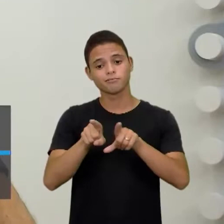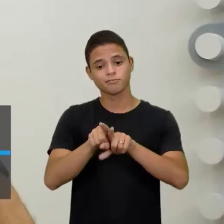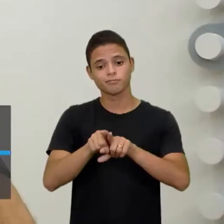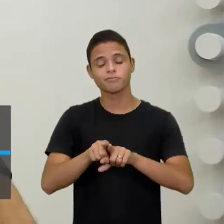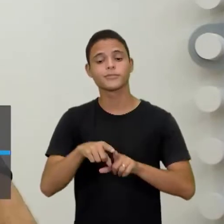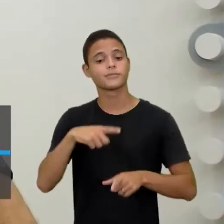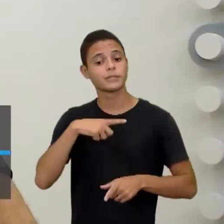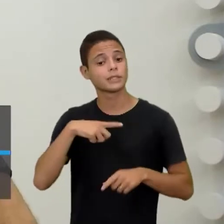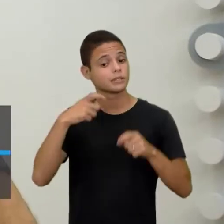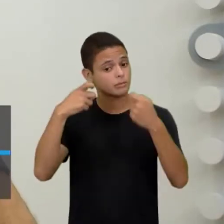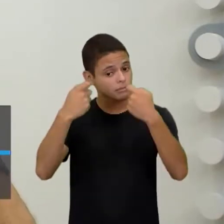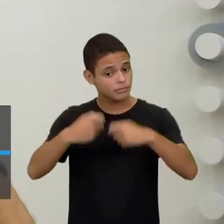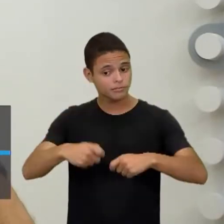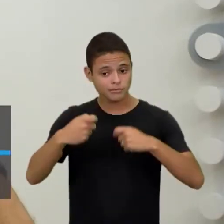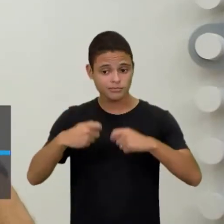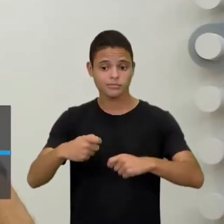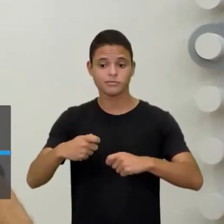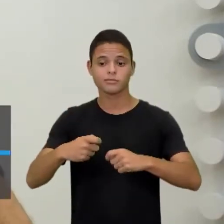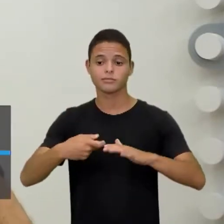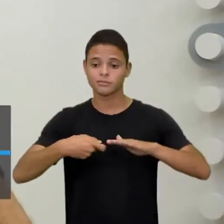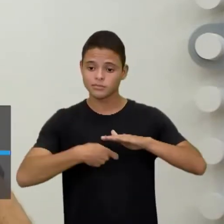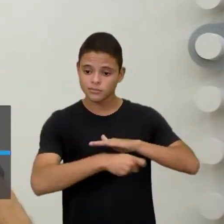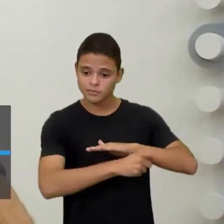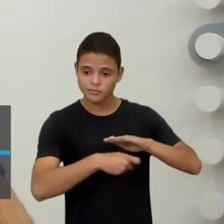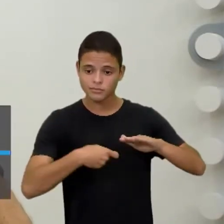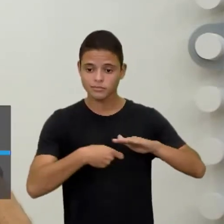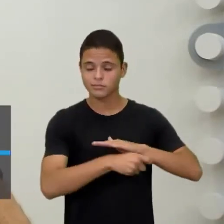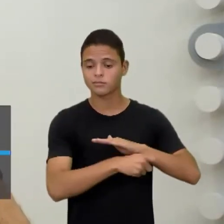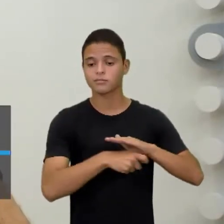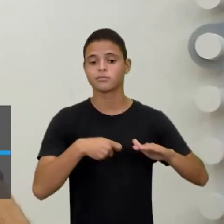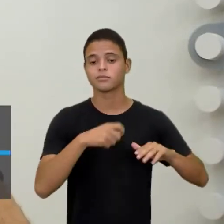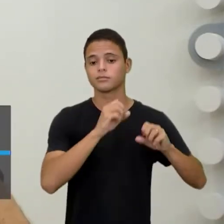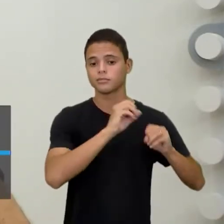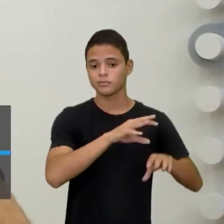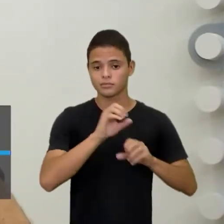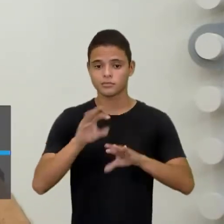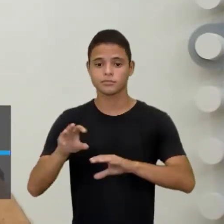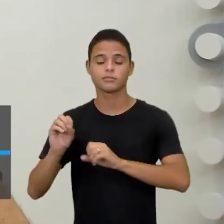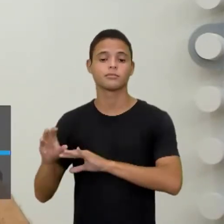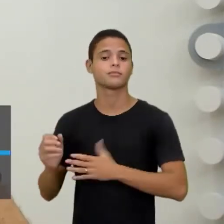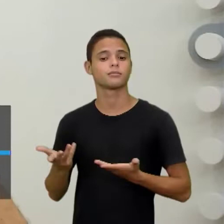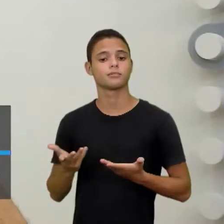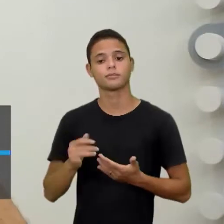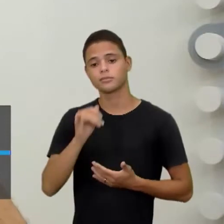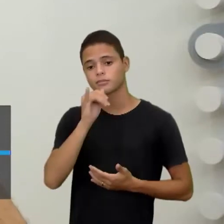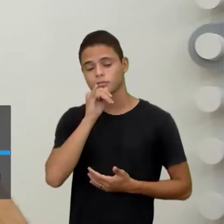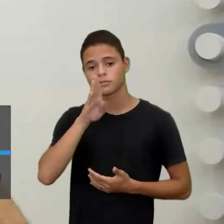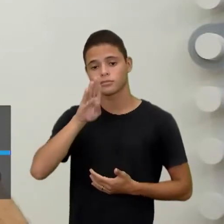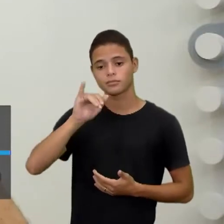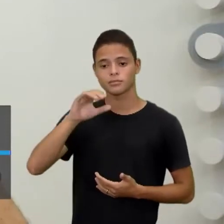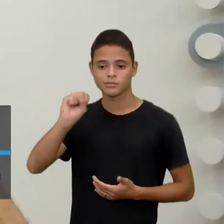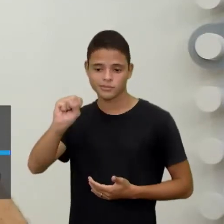exemplo, é preciso fazer investimento na educação porque o PISA, que é